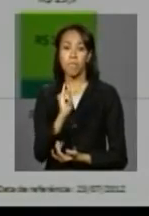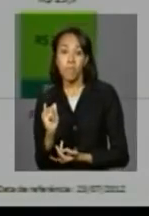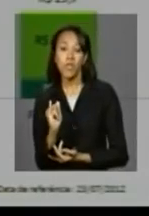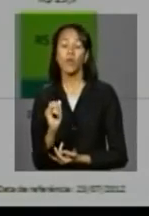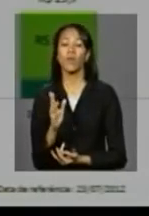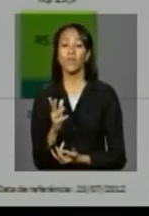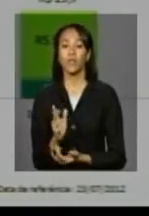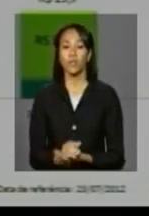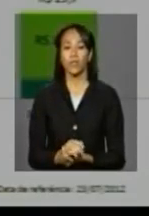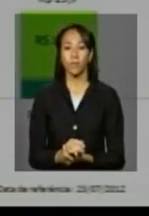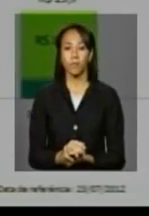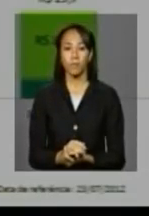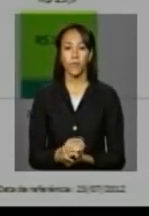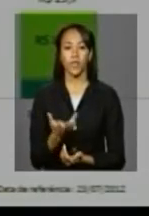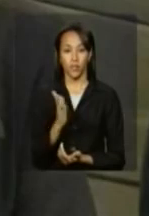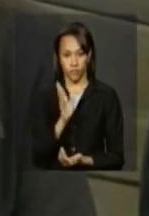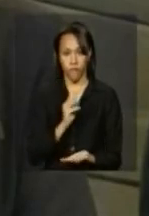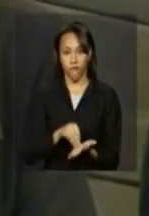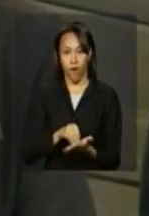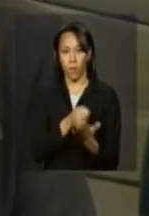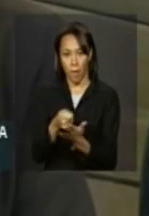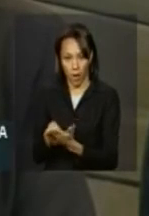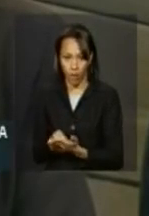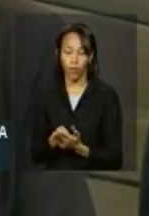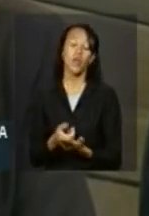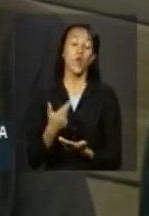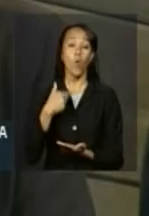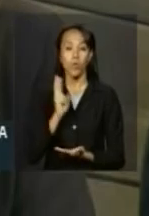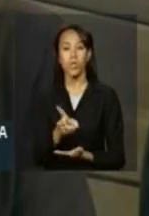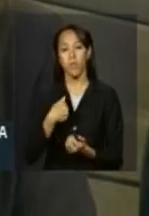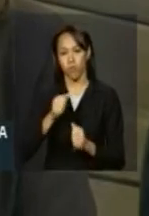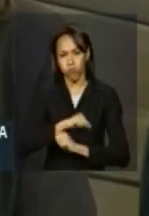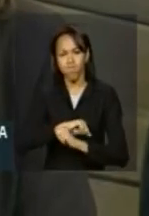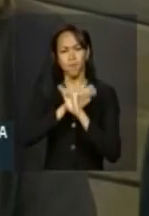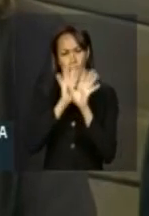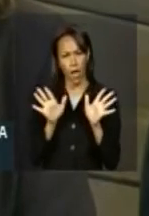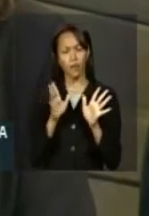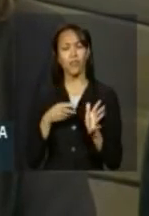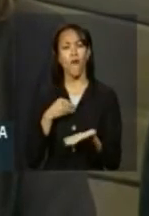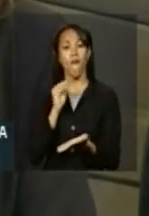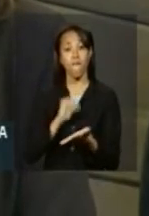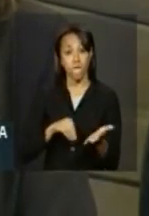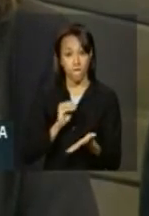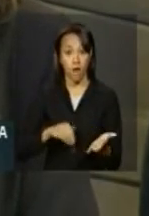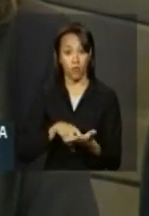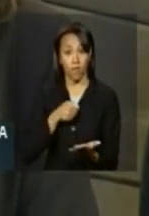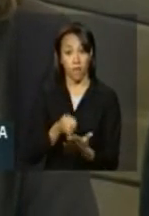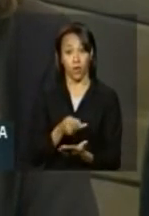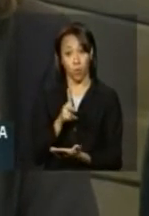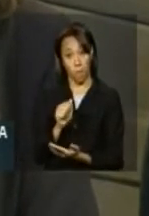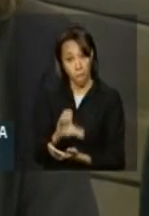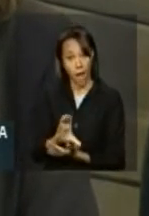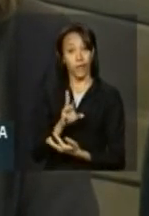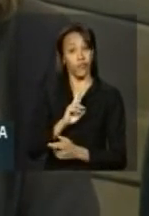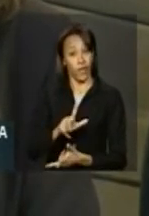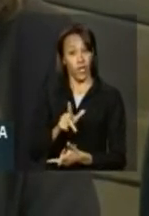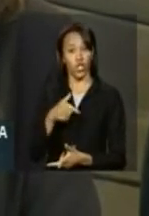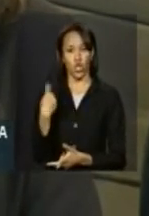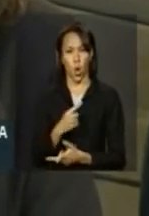de restos a pagar. Como sempre, eu esclareço, resto a pagar no PAC é diferente, porque nós